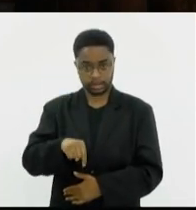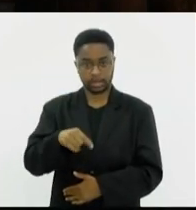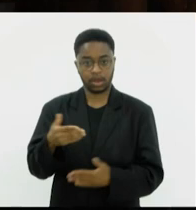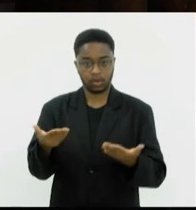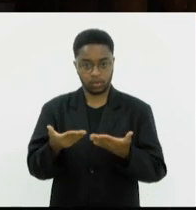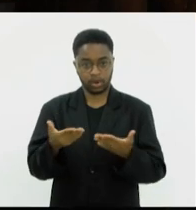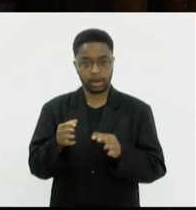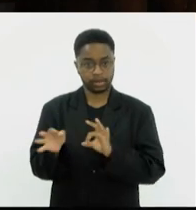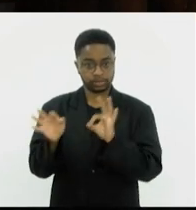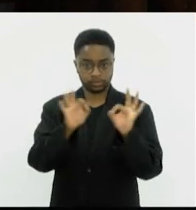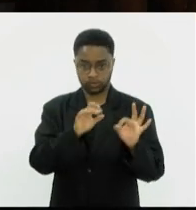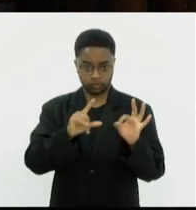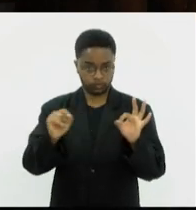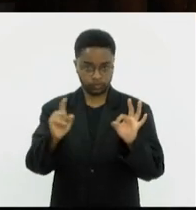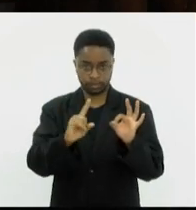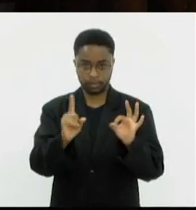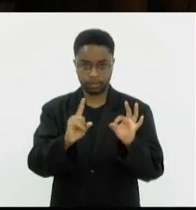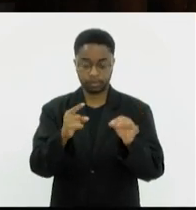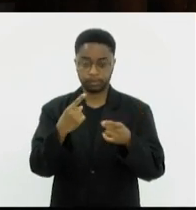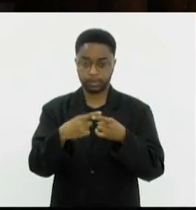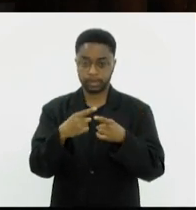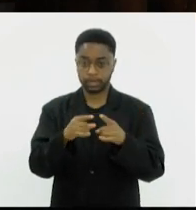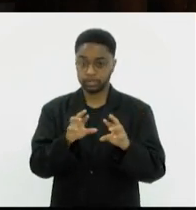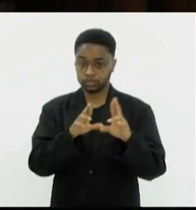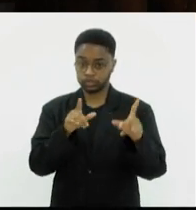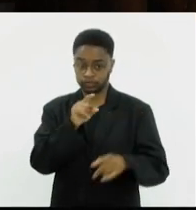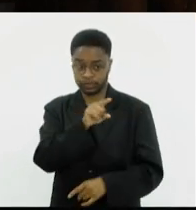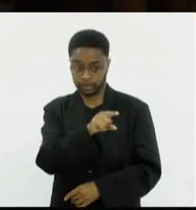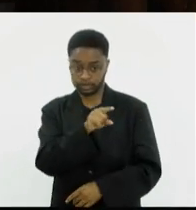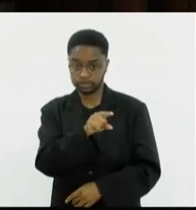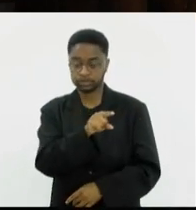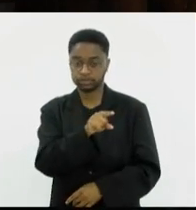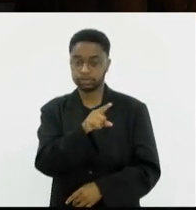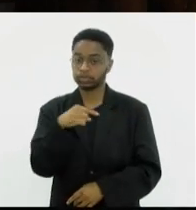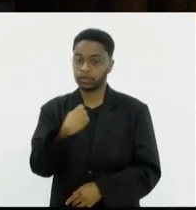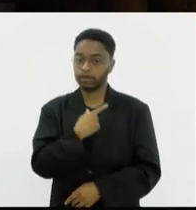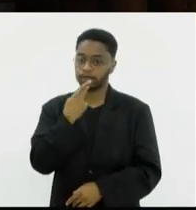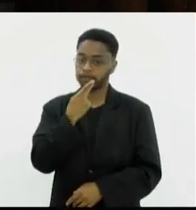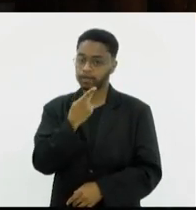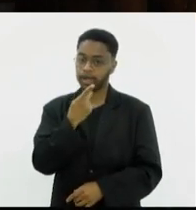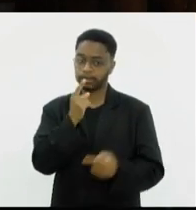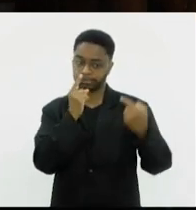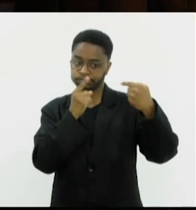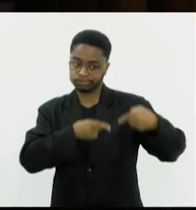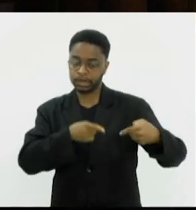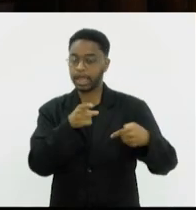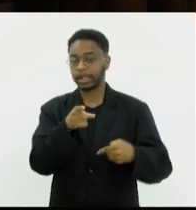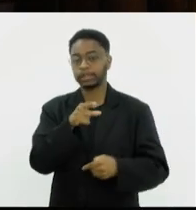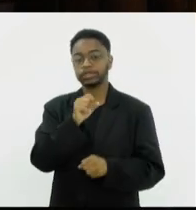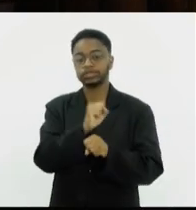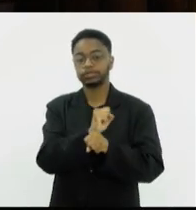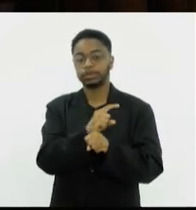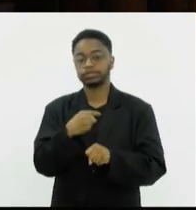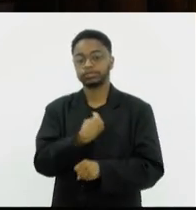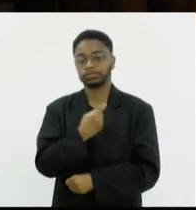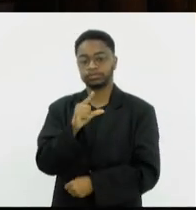que não foi embora, porque diferente dele, a gente fala na cara dele. Ele não, ele espera a gente ir embora para